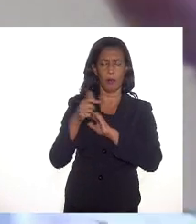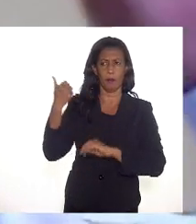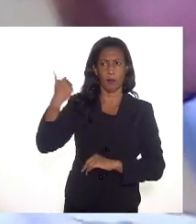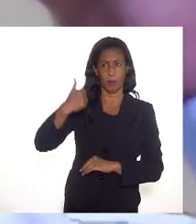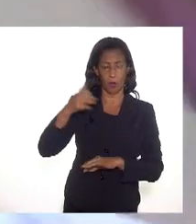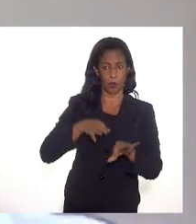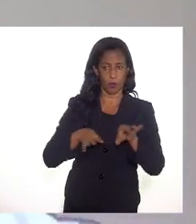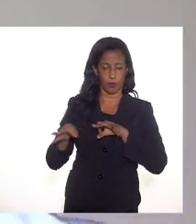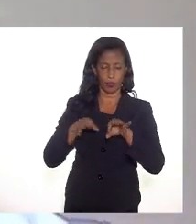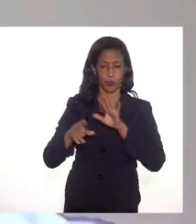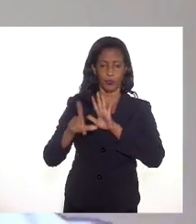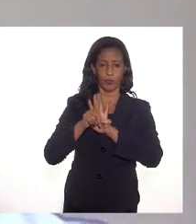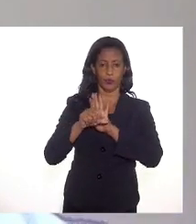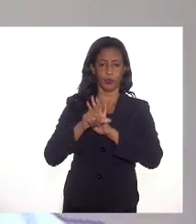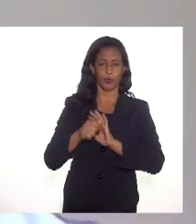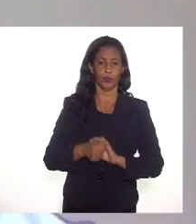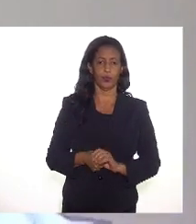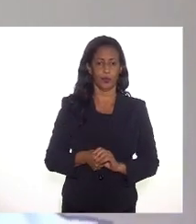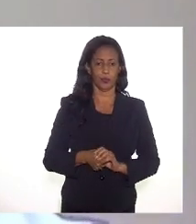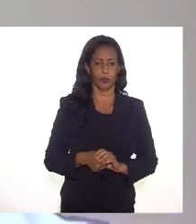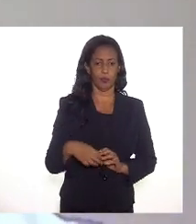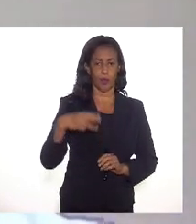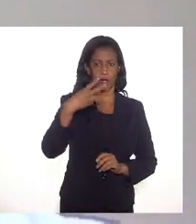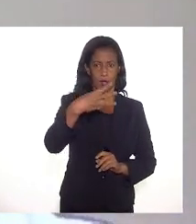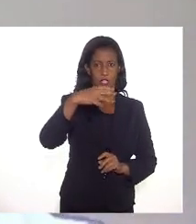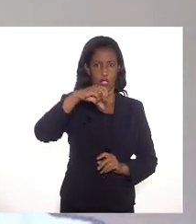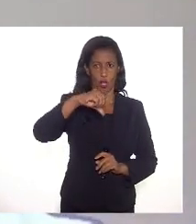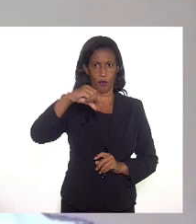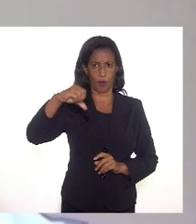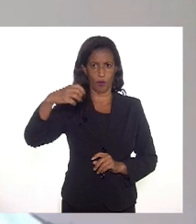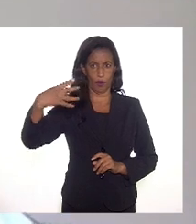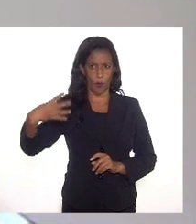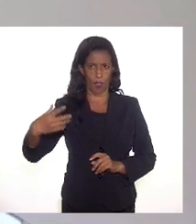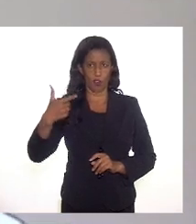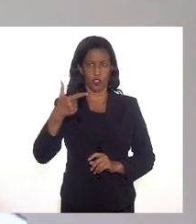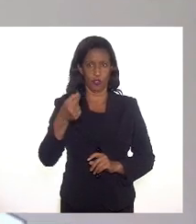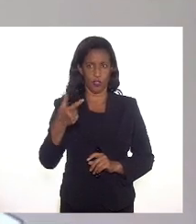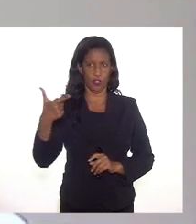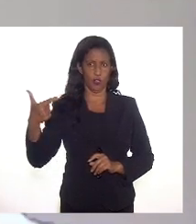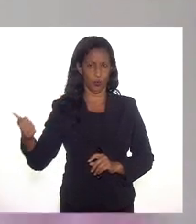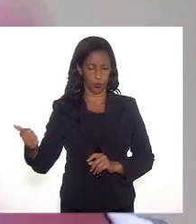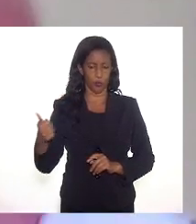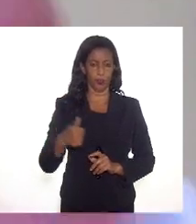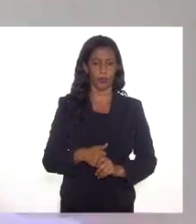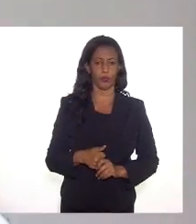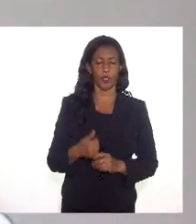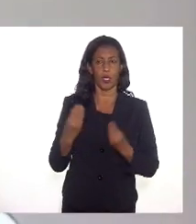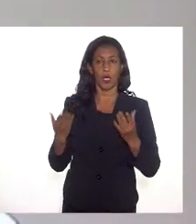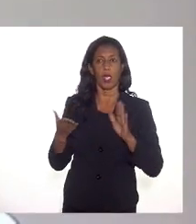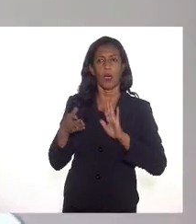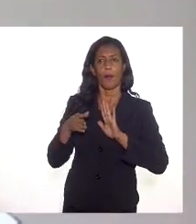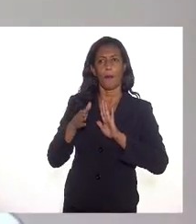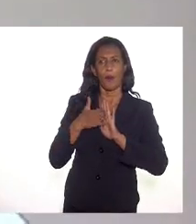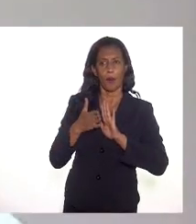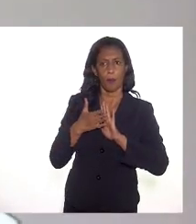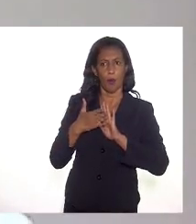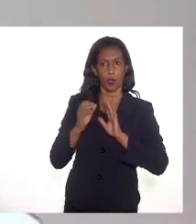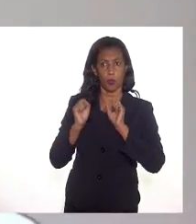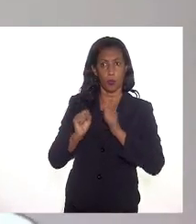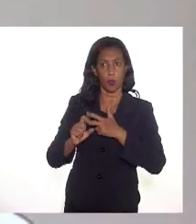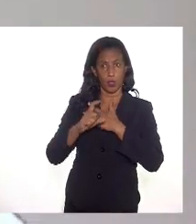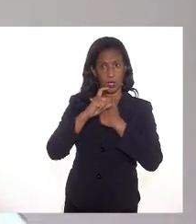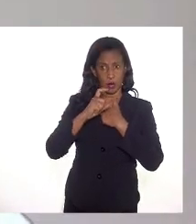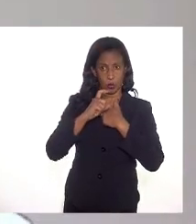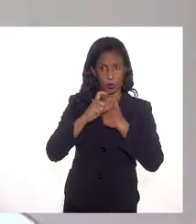projeto é o projeto de lei 3.994 de 2021 que propõe que o poder executivo